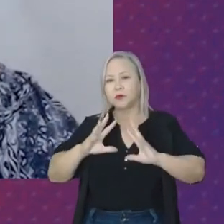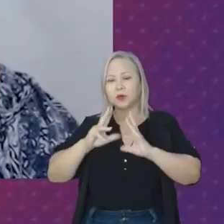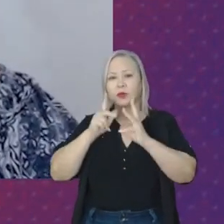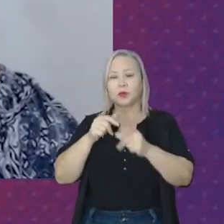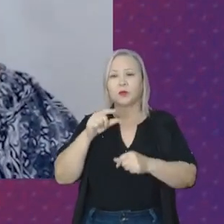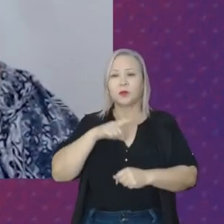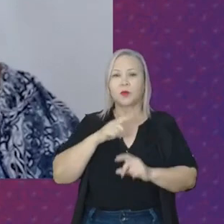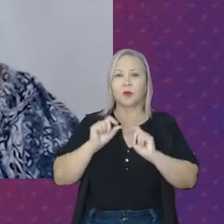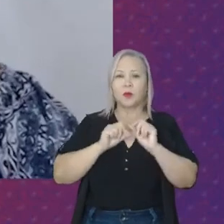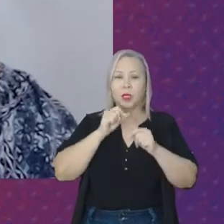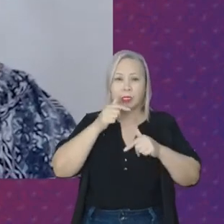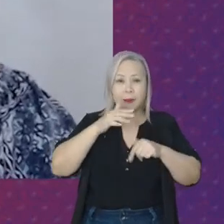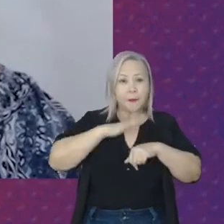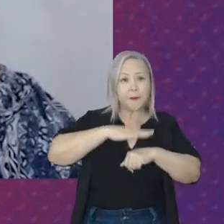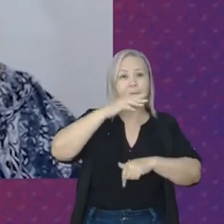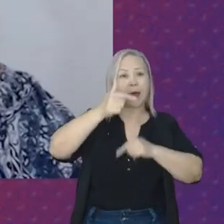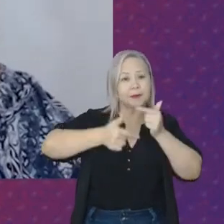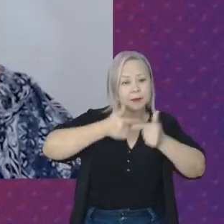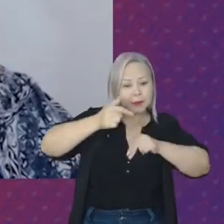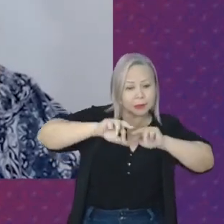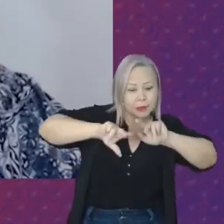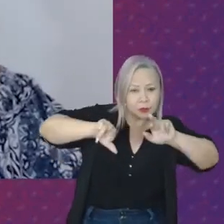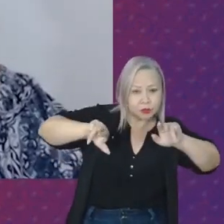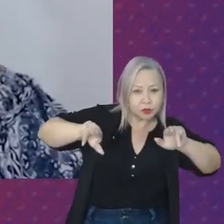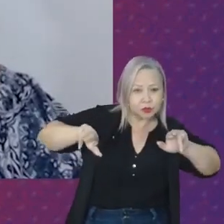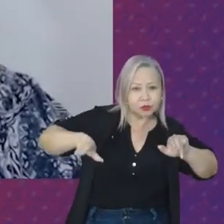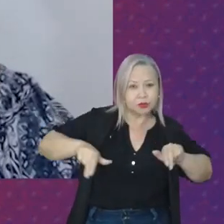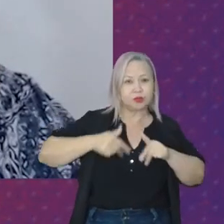tem a sobrecarga de múltiplos